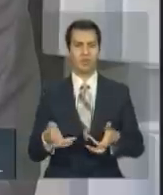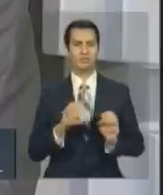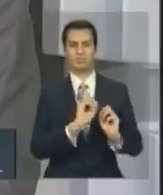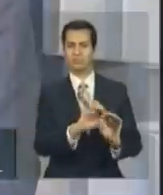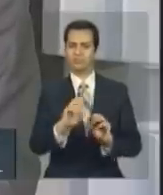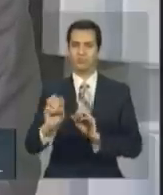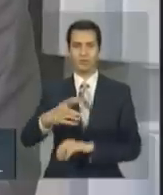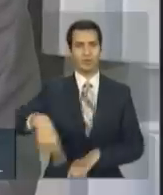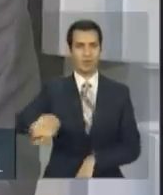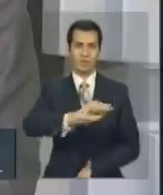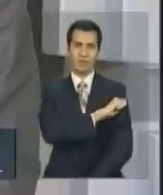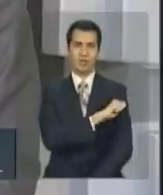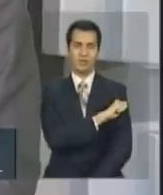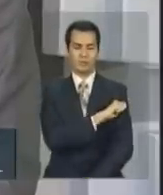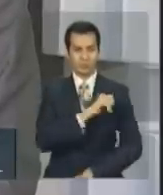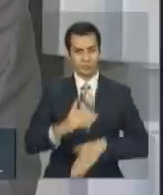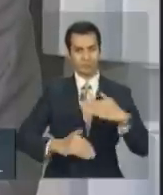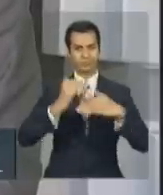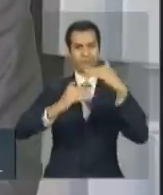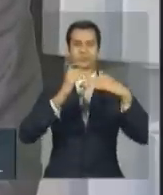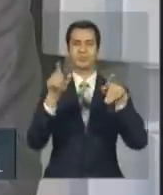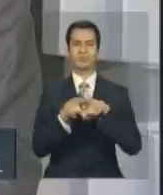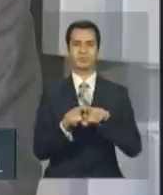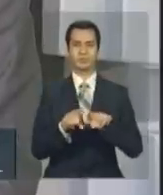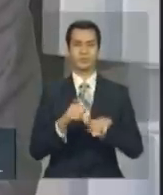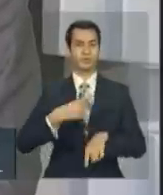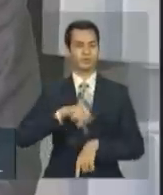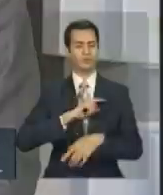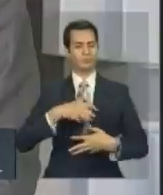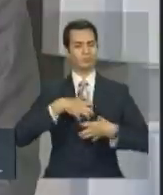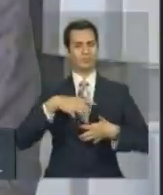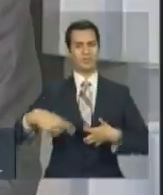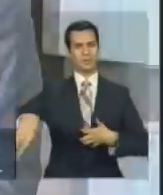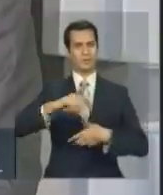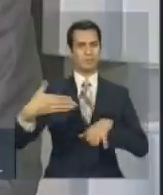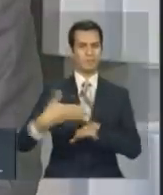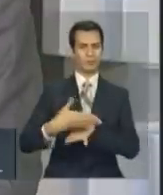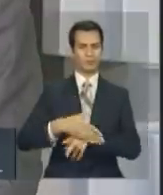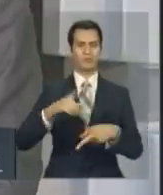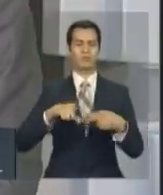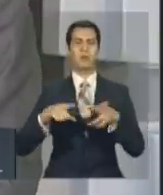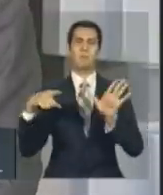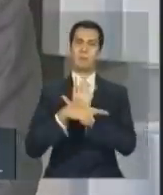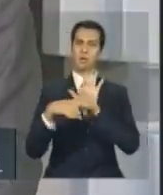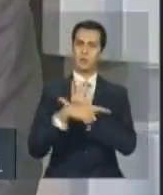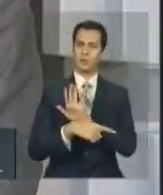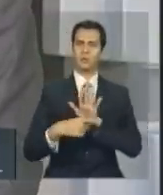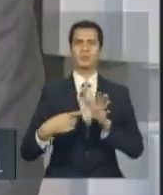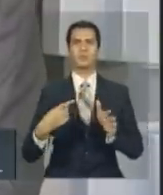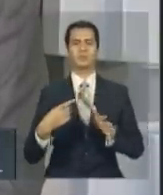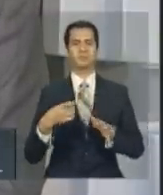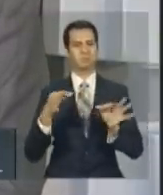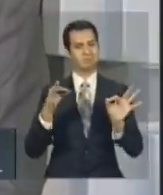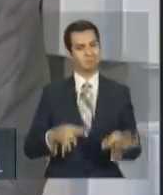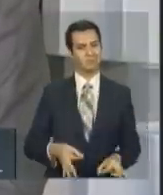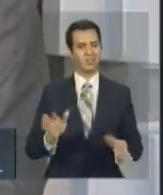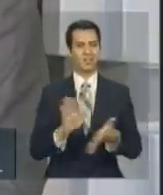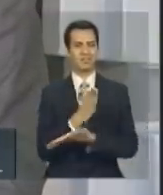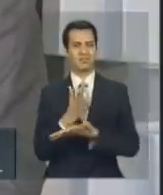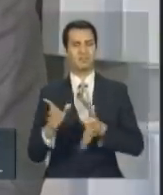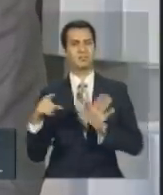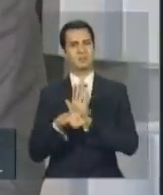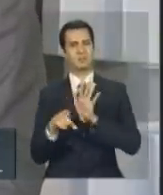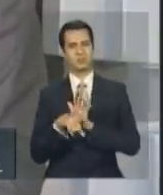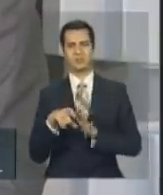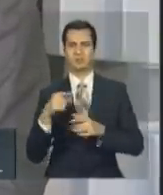que nos enriquecem, né, com a sua presença em aula, com suas perguntas pertinentes e